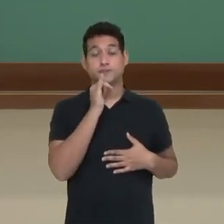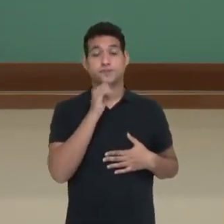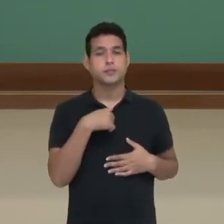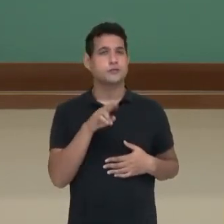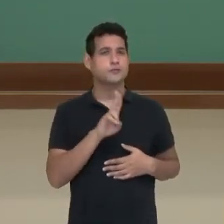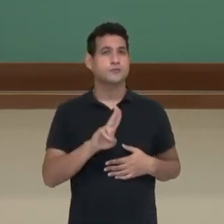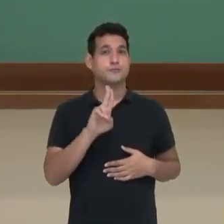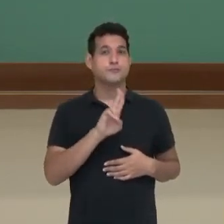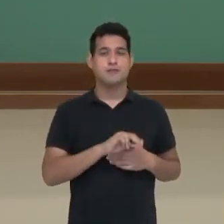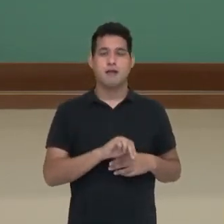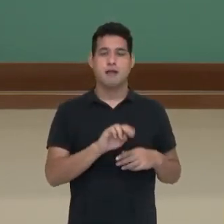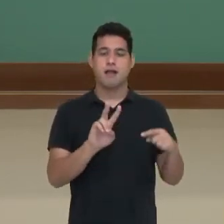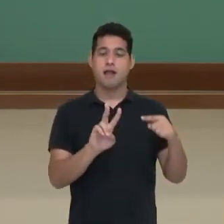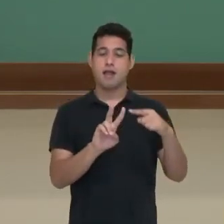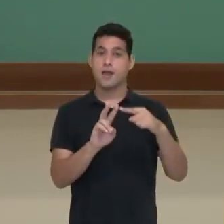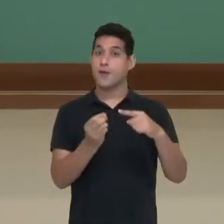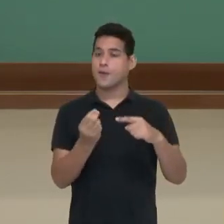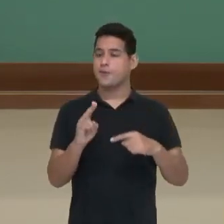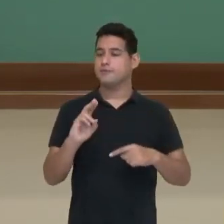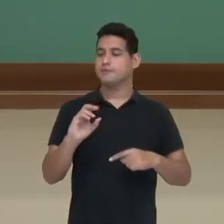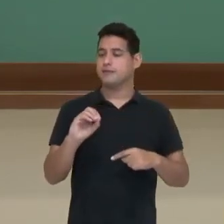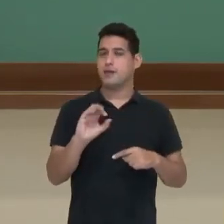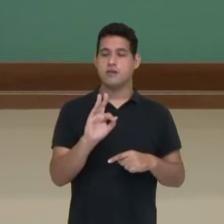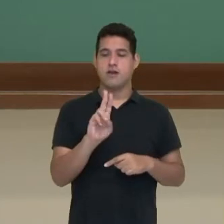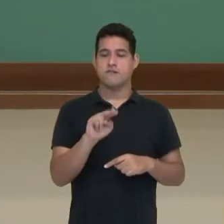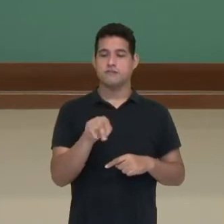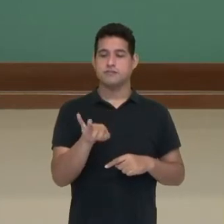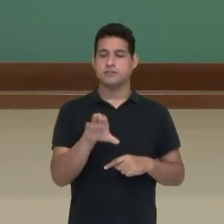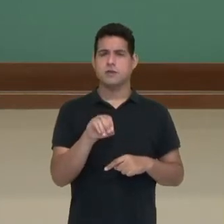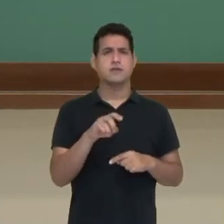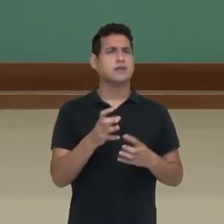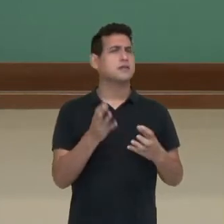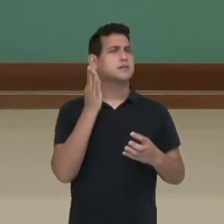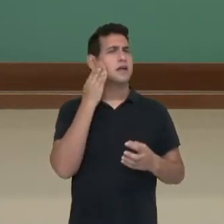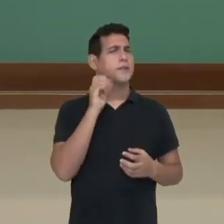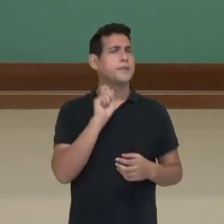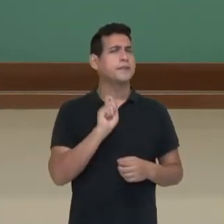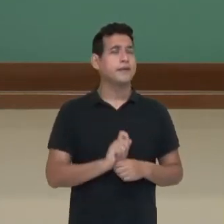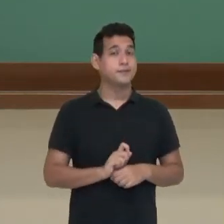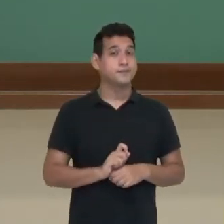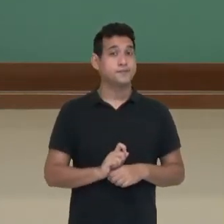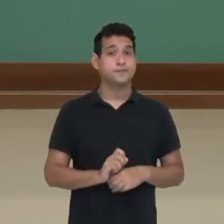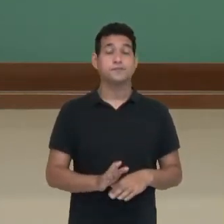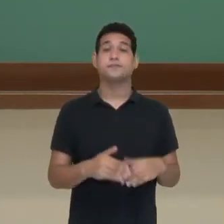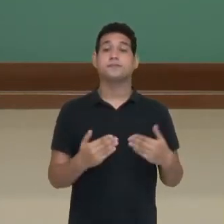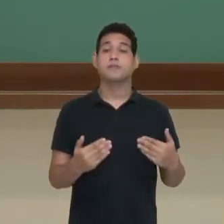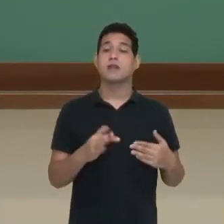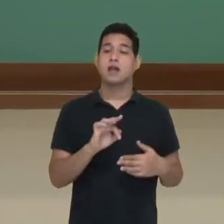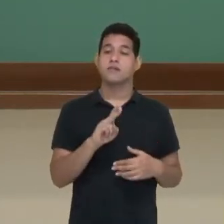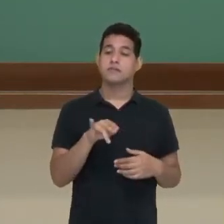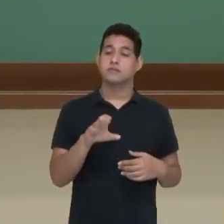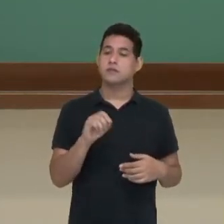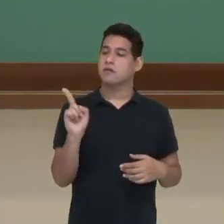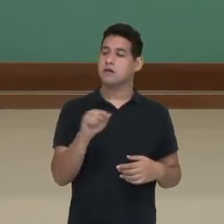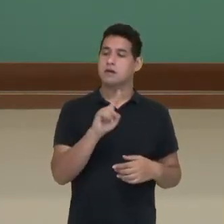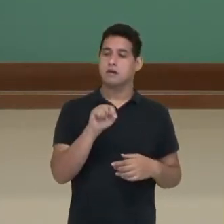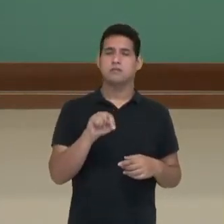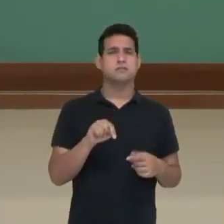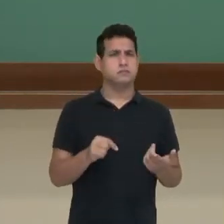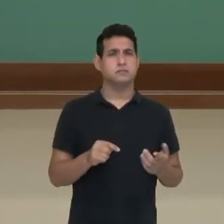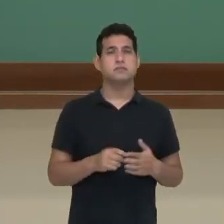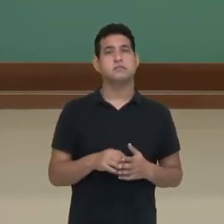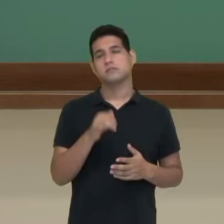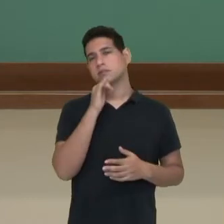pede raiz ou zero de função, você quer saber exatamente o ponto onde a função se anula.